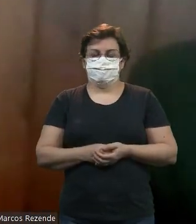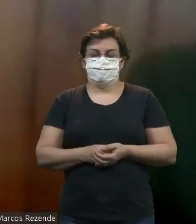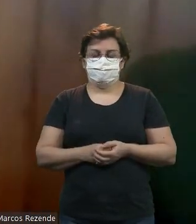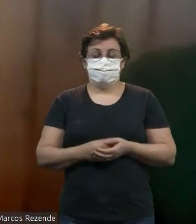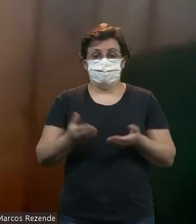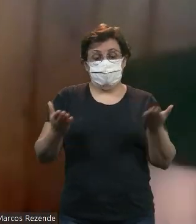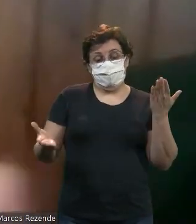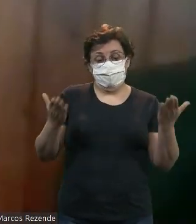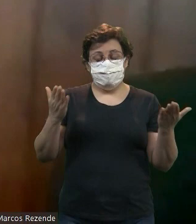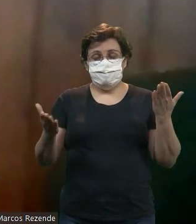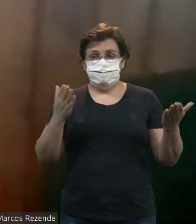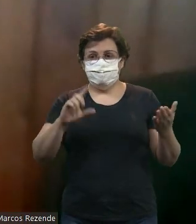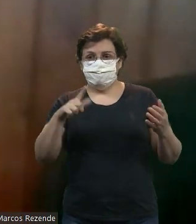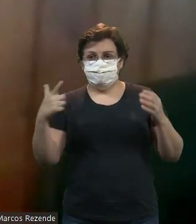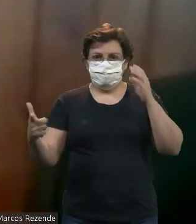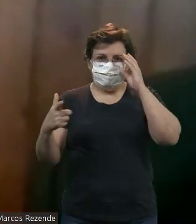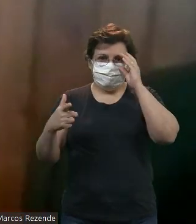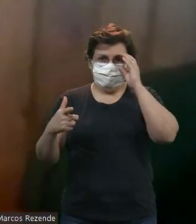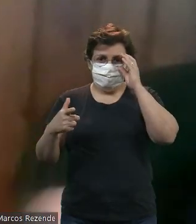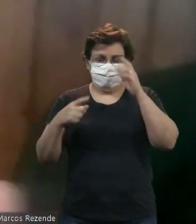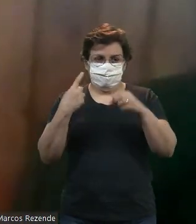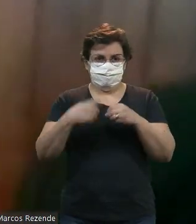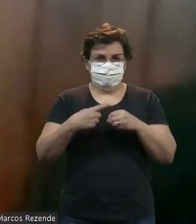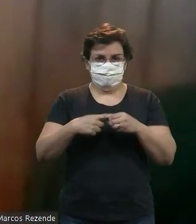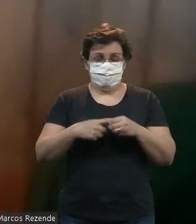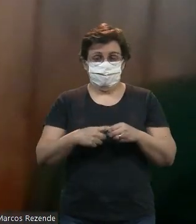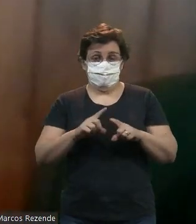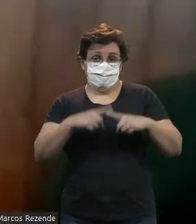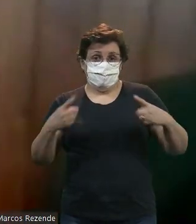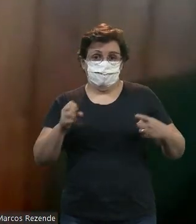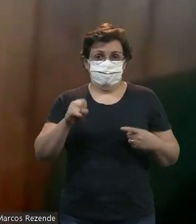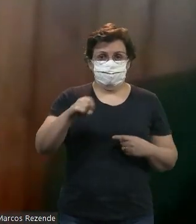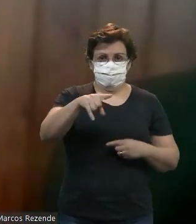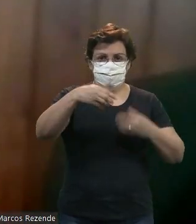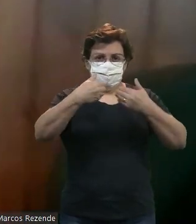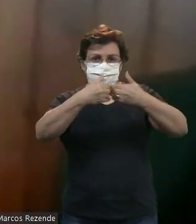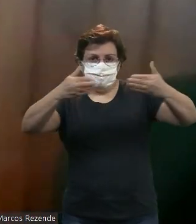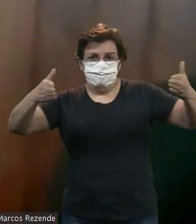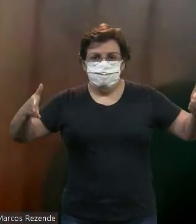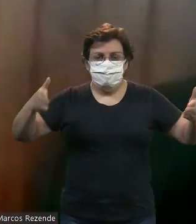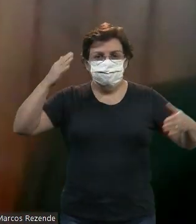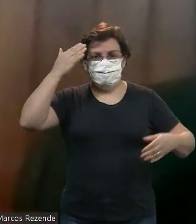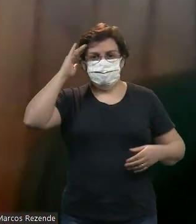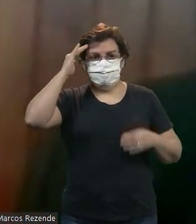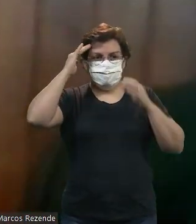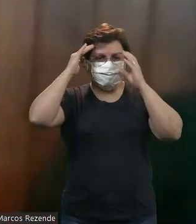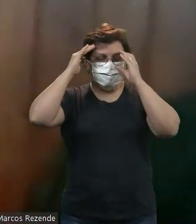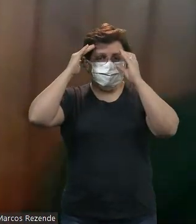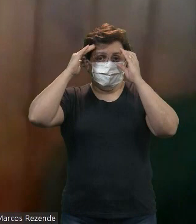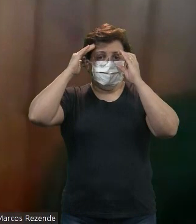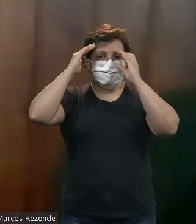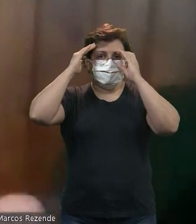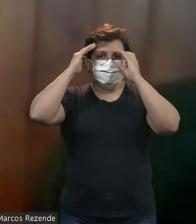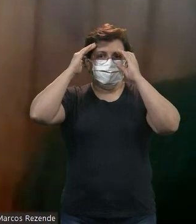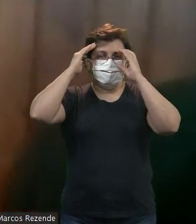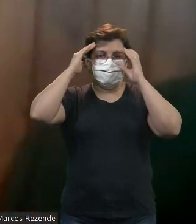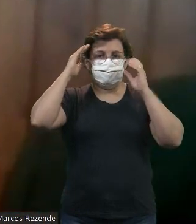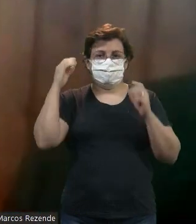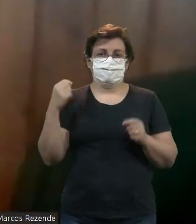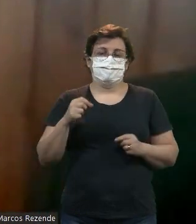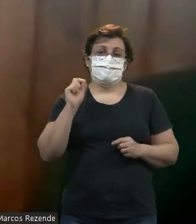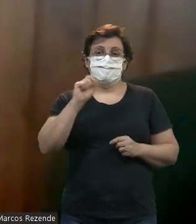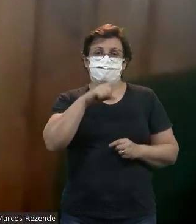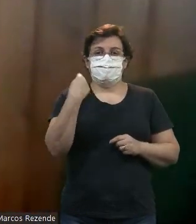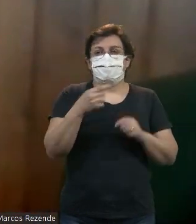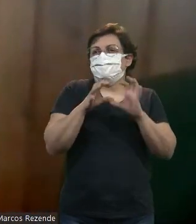essa abertura, se essa abertura for entendida como que nós estamos